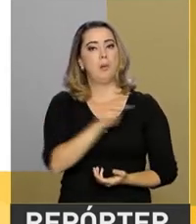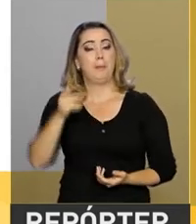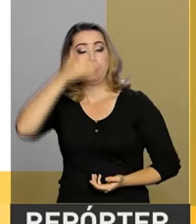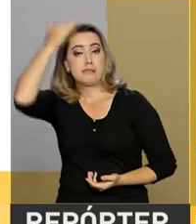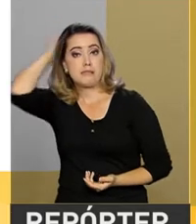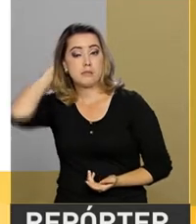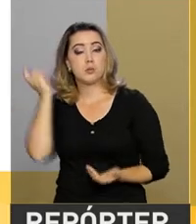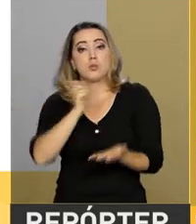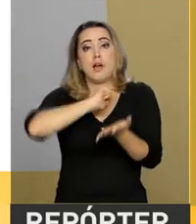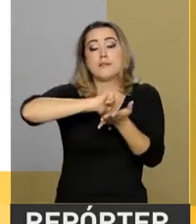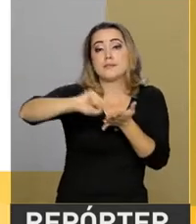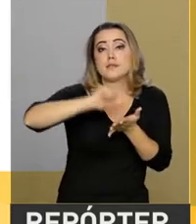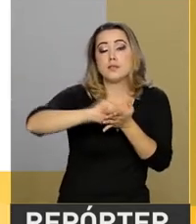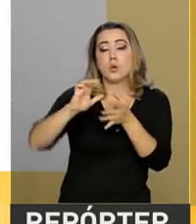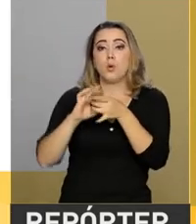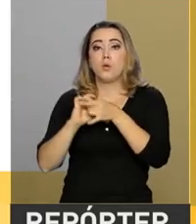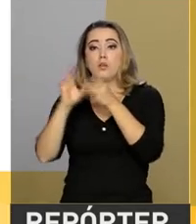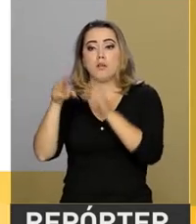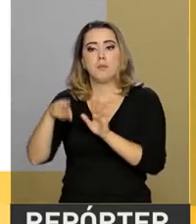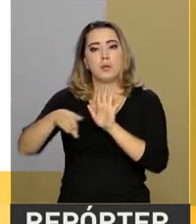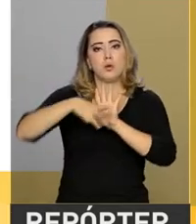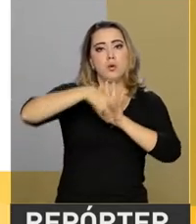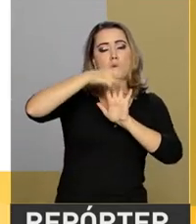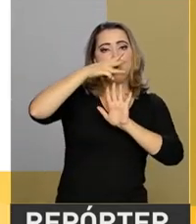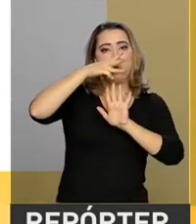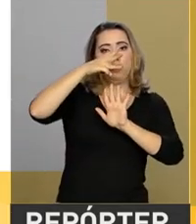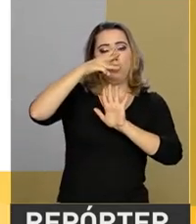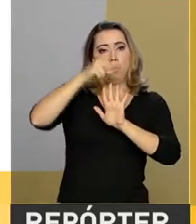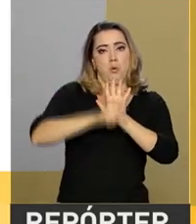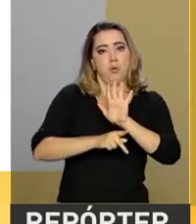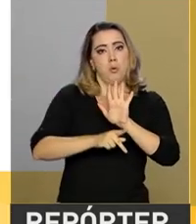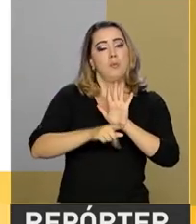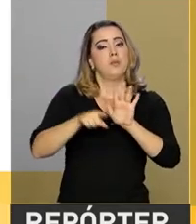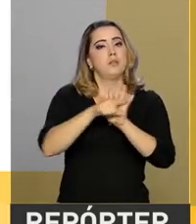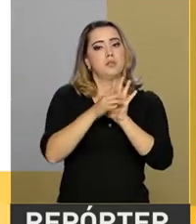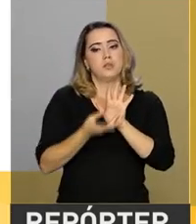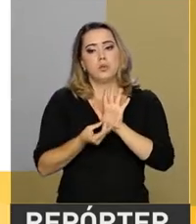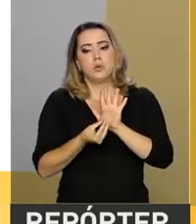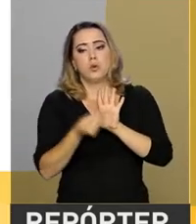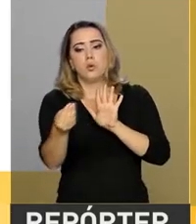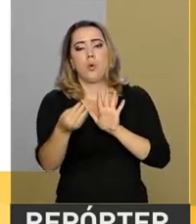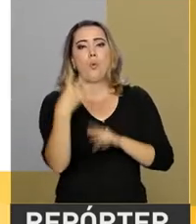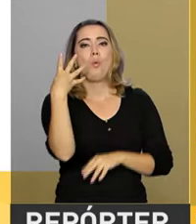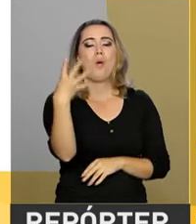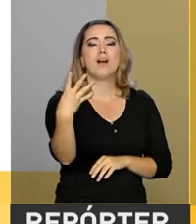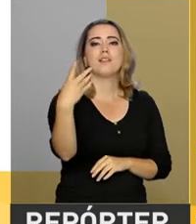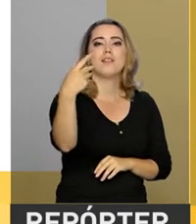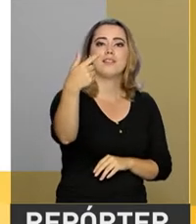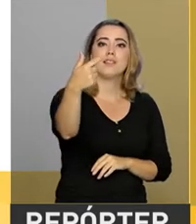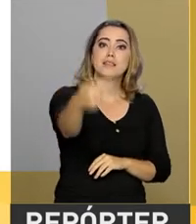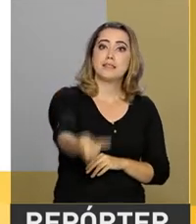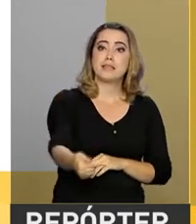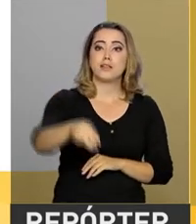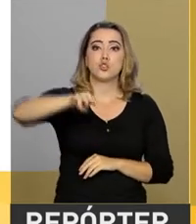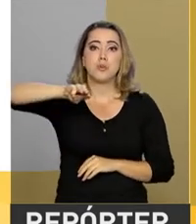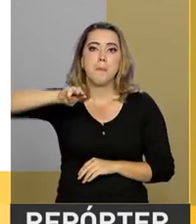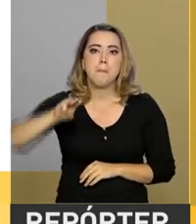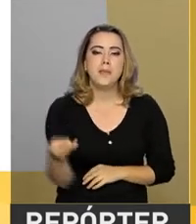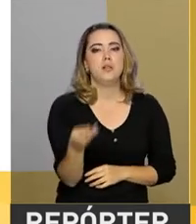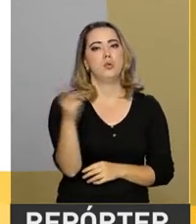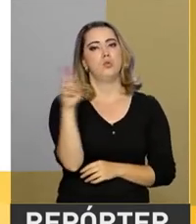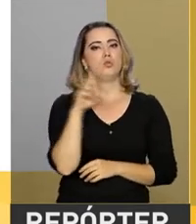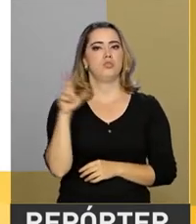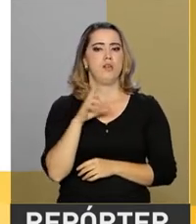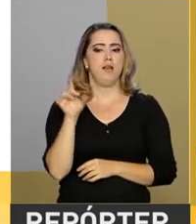autorizou uma medida provisória centralizando 47 milhões só exclusivamente para o Plano Nacional de